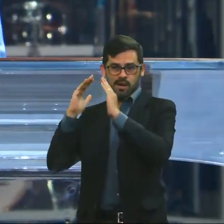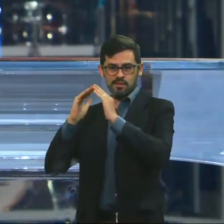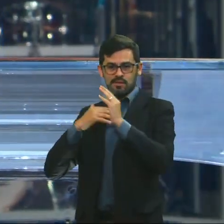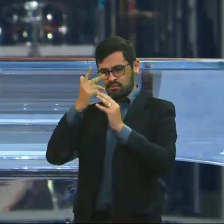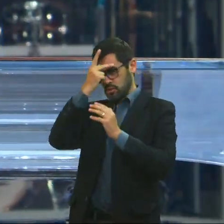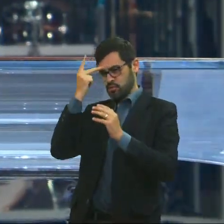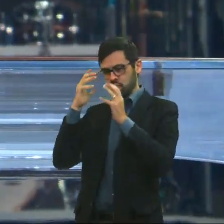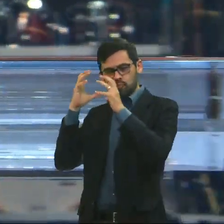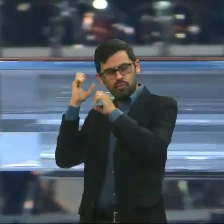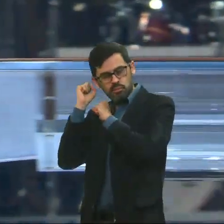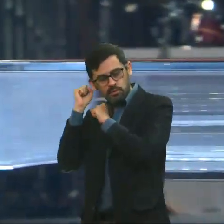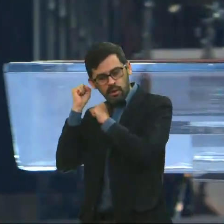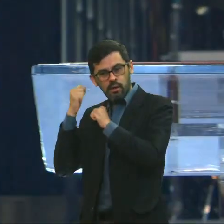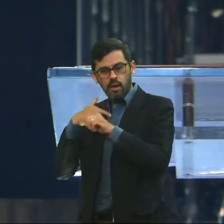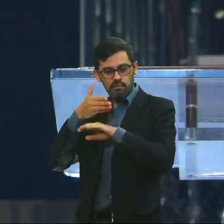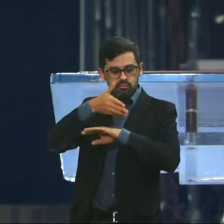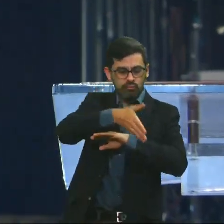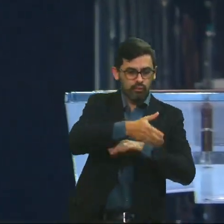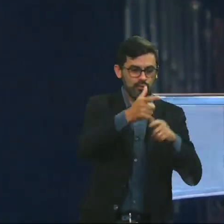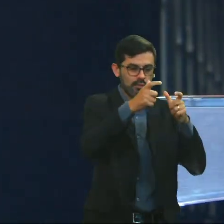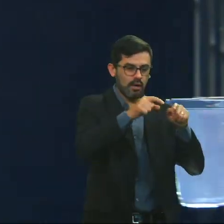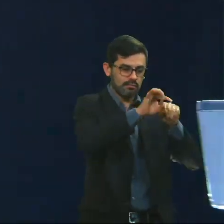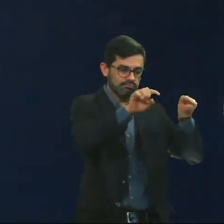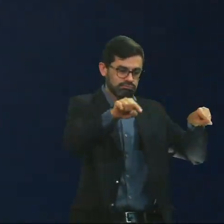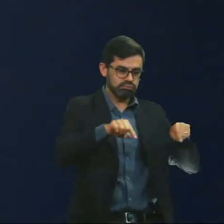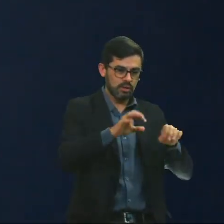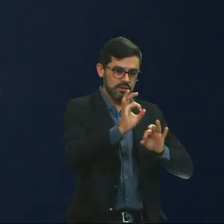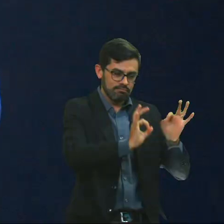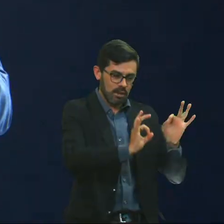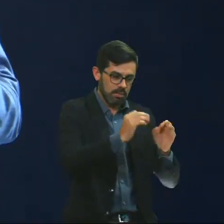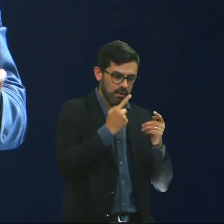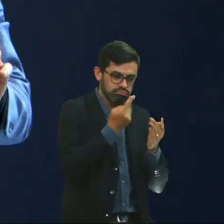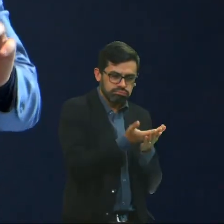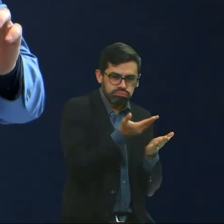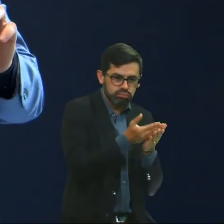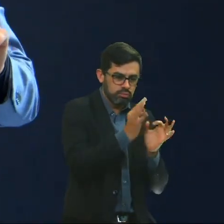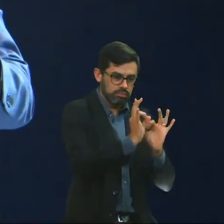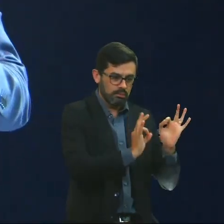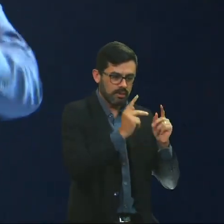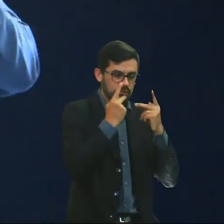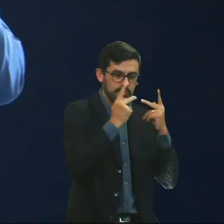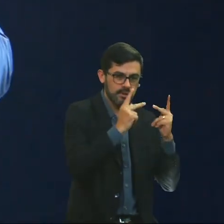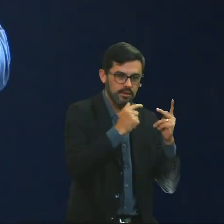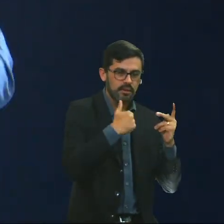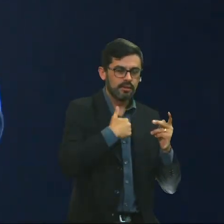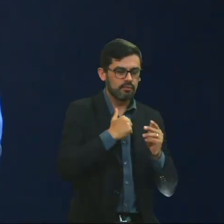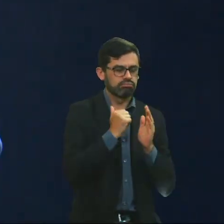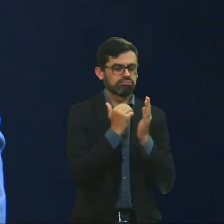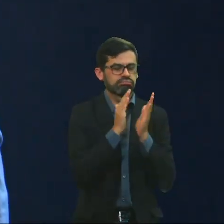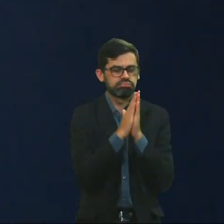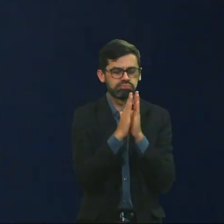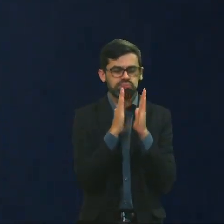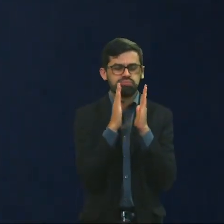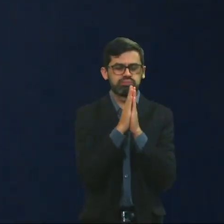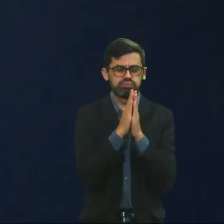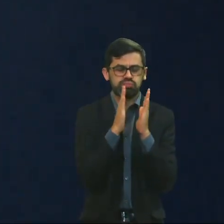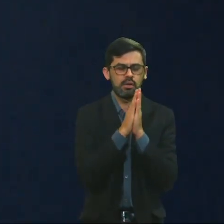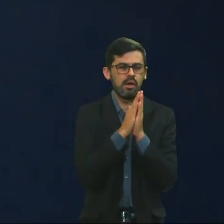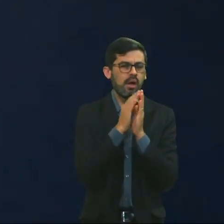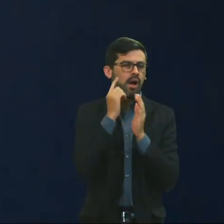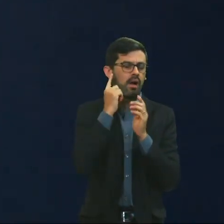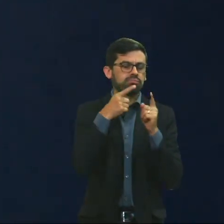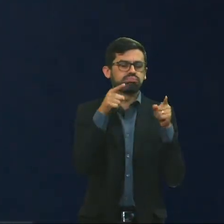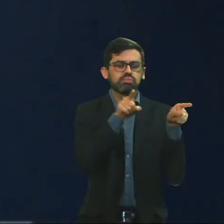desci lá para o lugar onde eu faço sermão e eu, então, comecei a orar. Pus uma